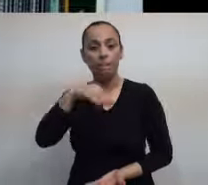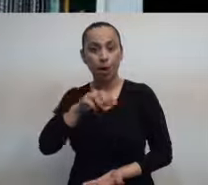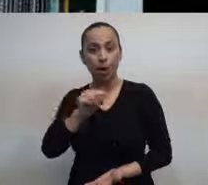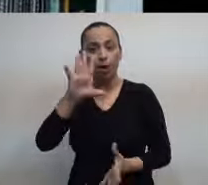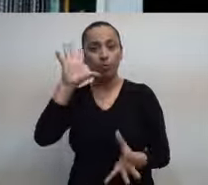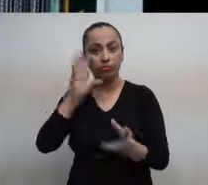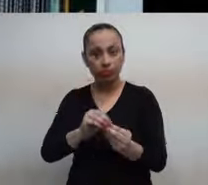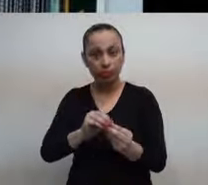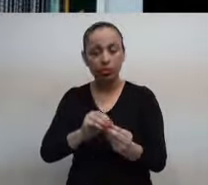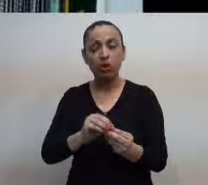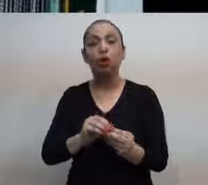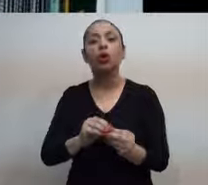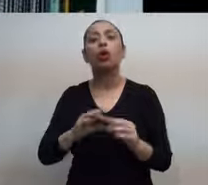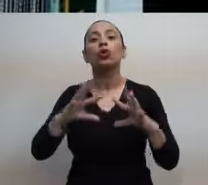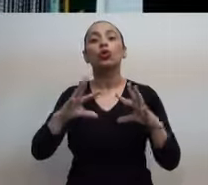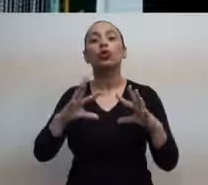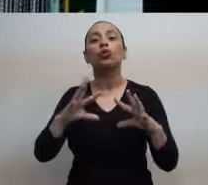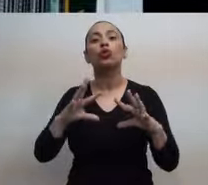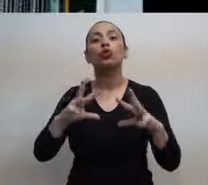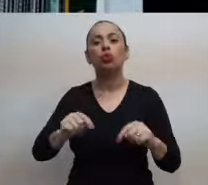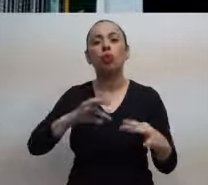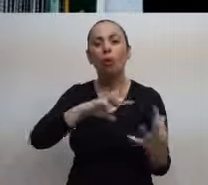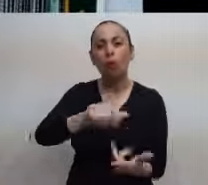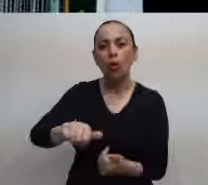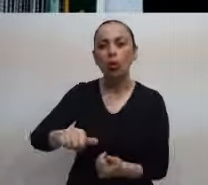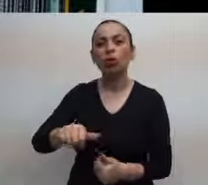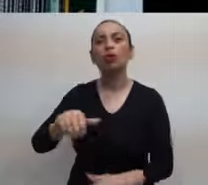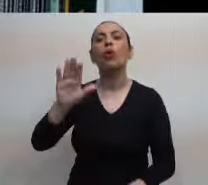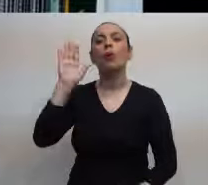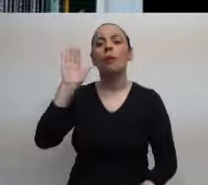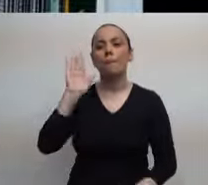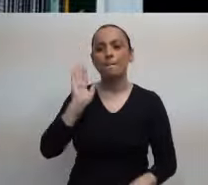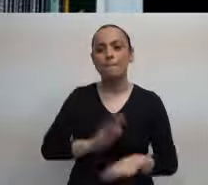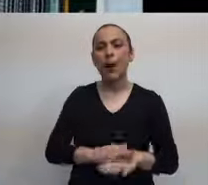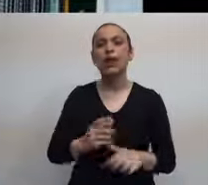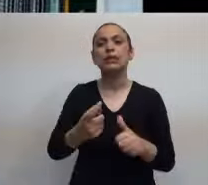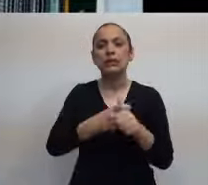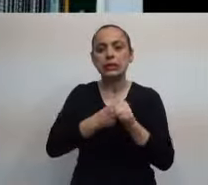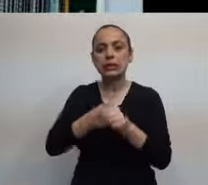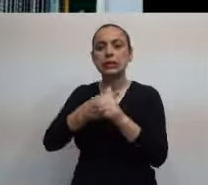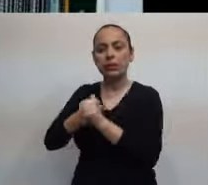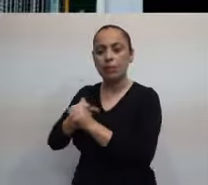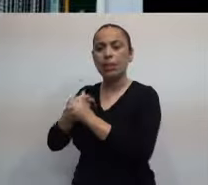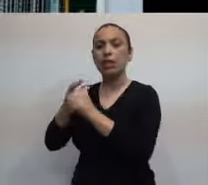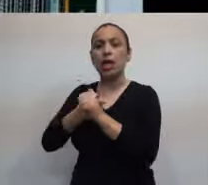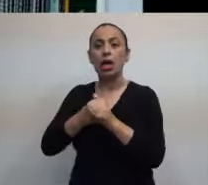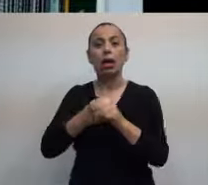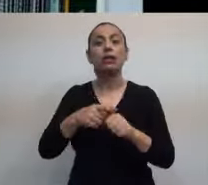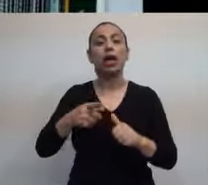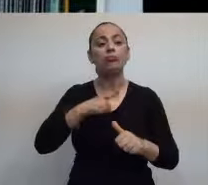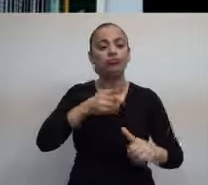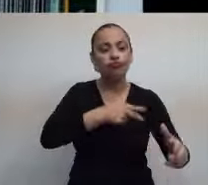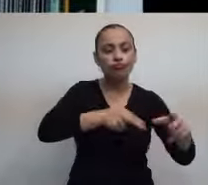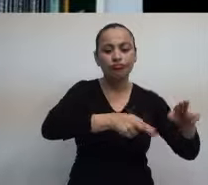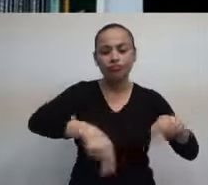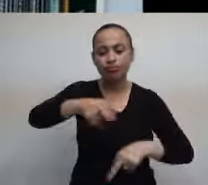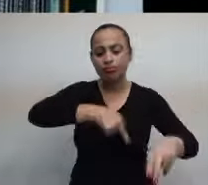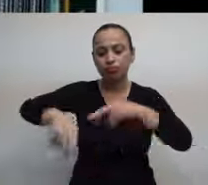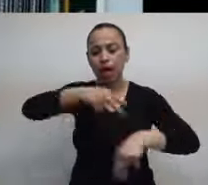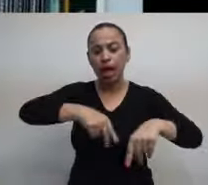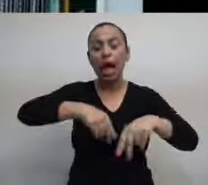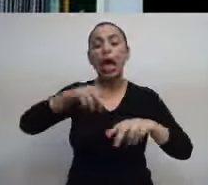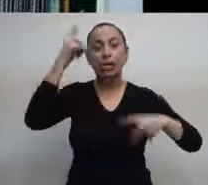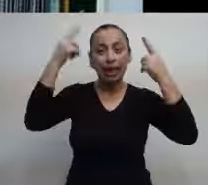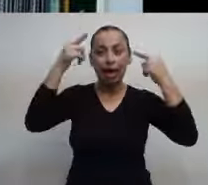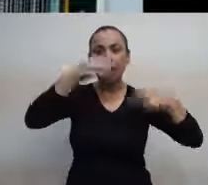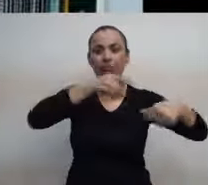Bauman sintetiza que um mundo cada vez mais interdependente, com sua circulação infinitas